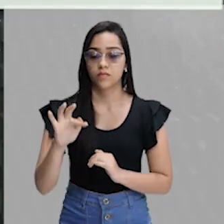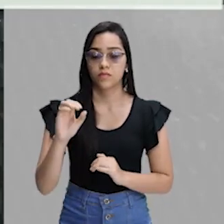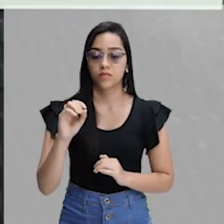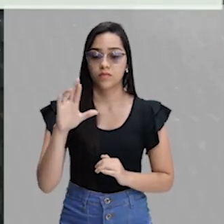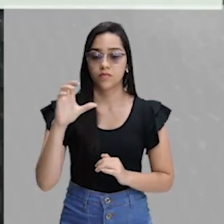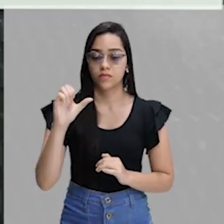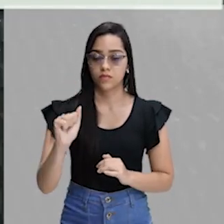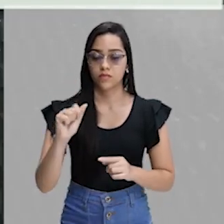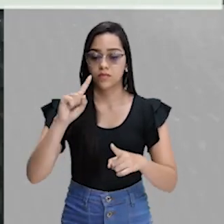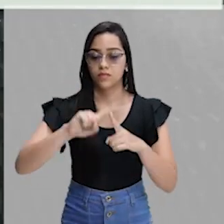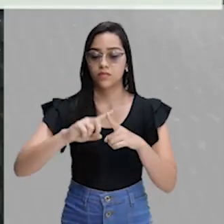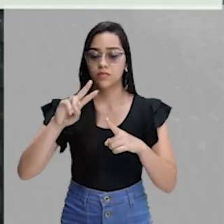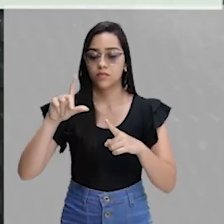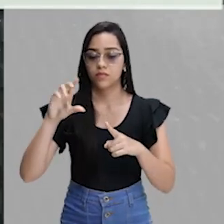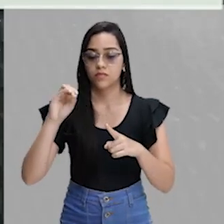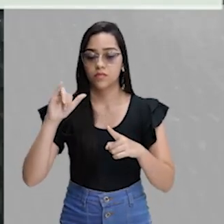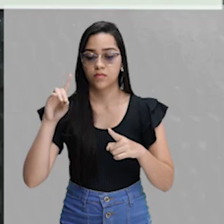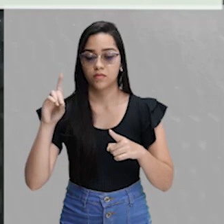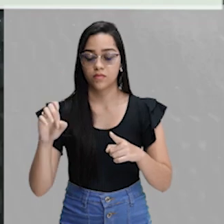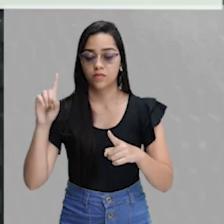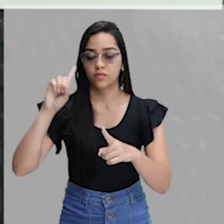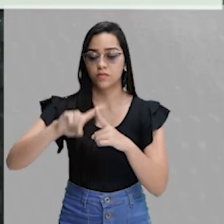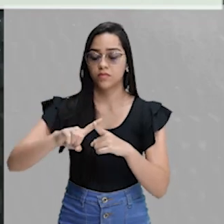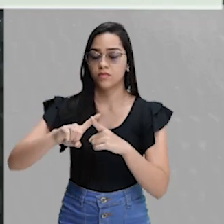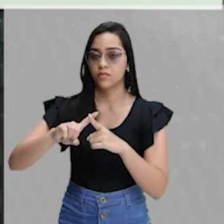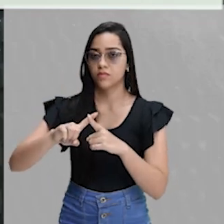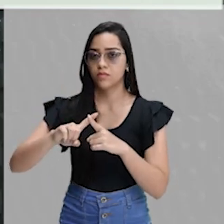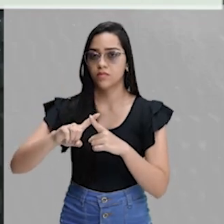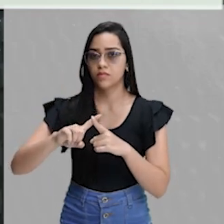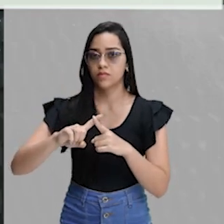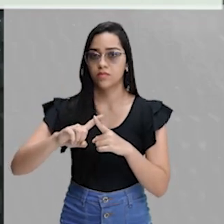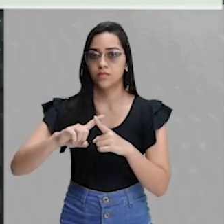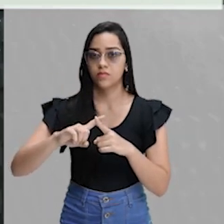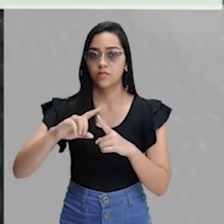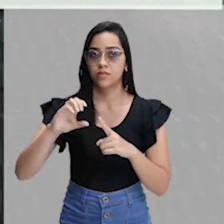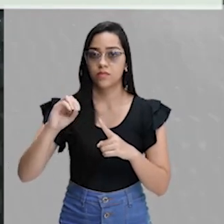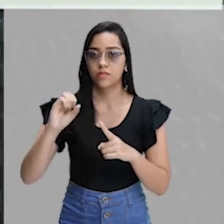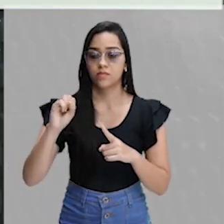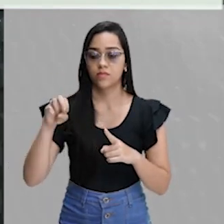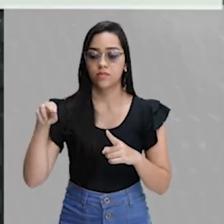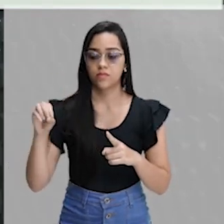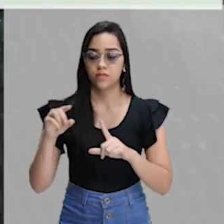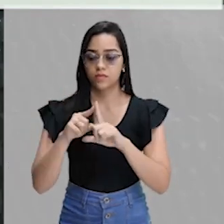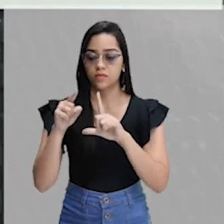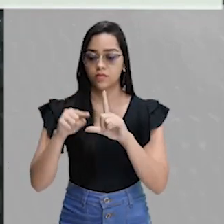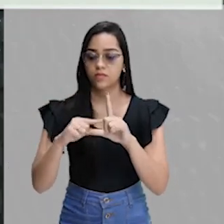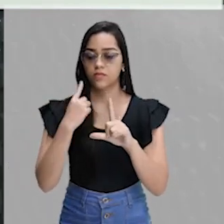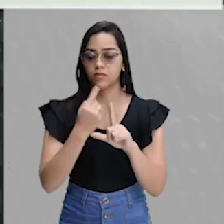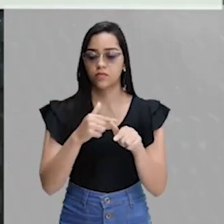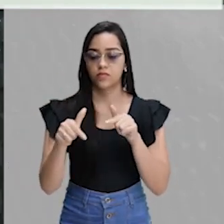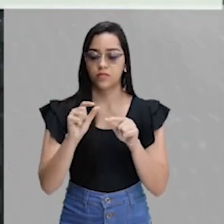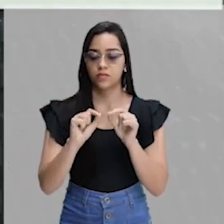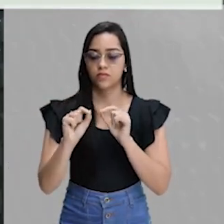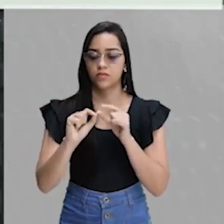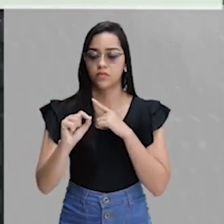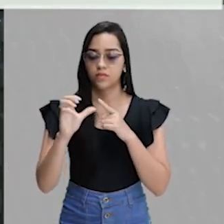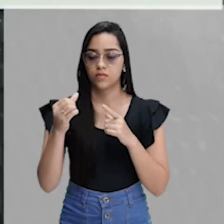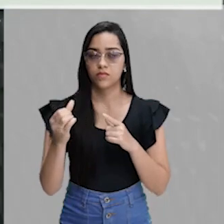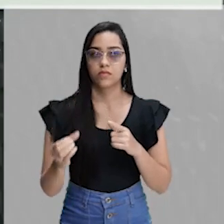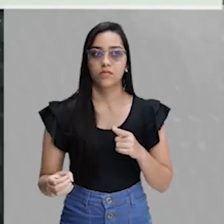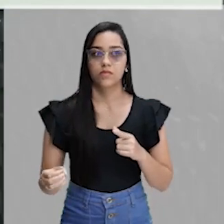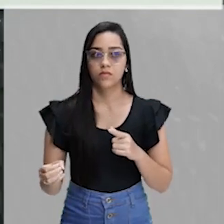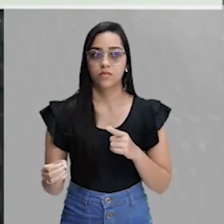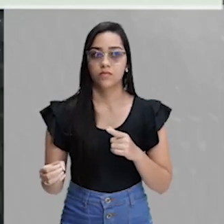força vezes a velocidade vezes o cosseno do ângulo. No caso, nós estamos trabalhando com cosseno de